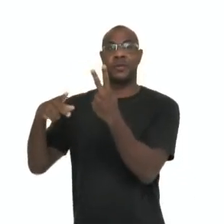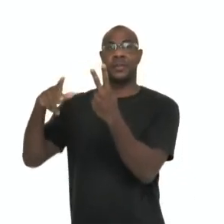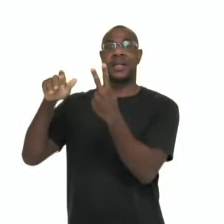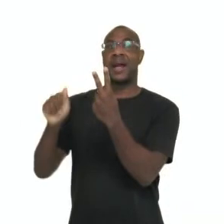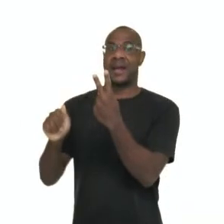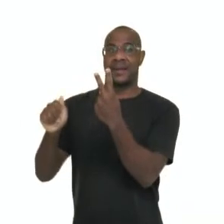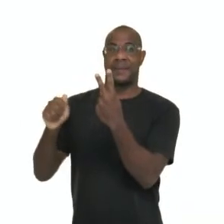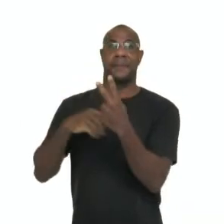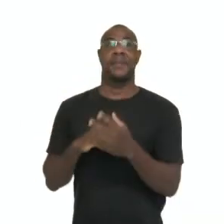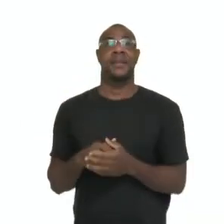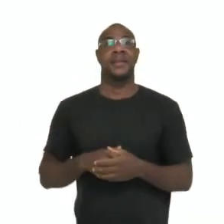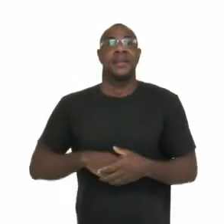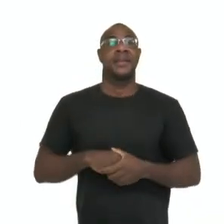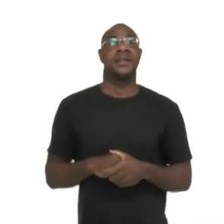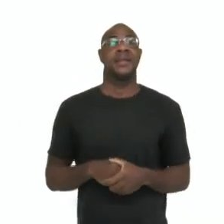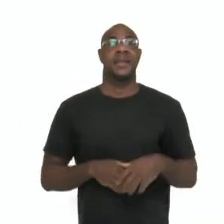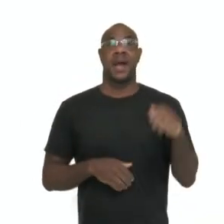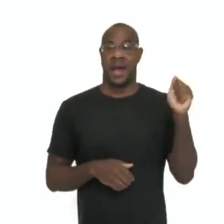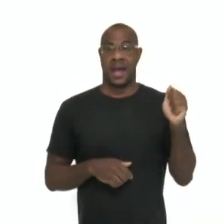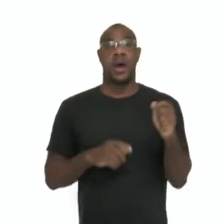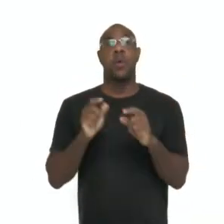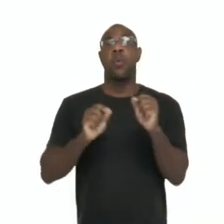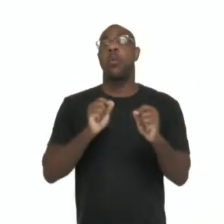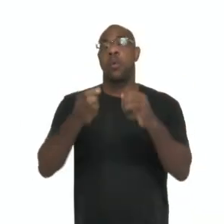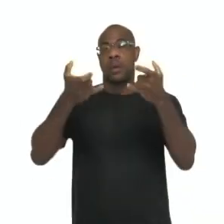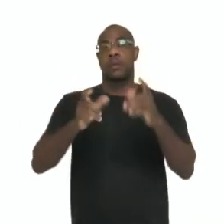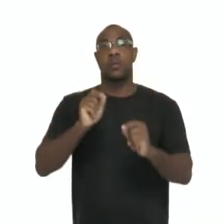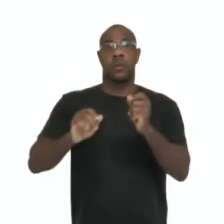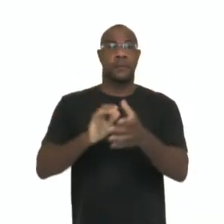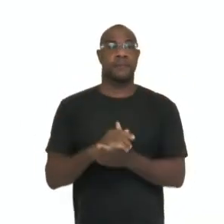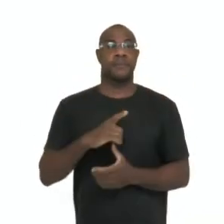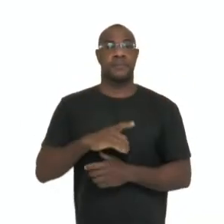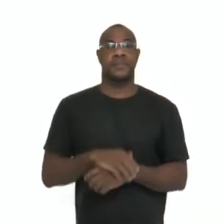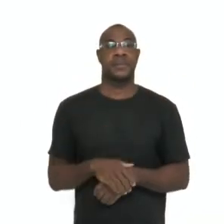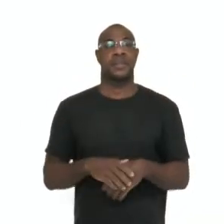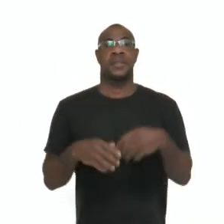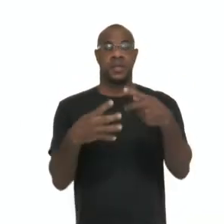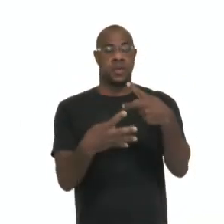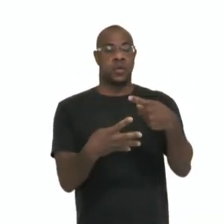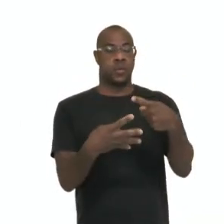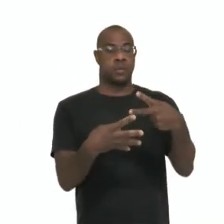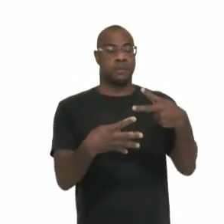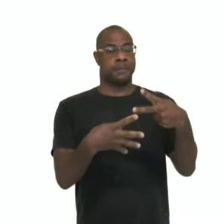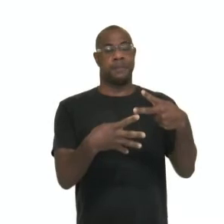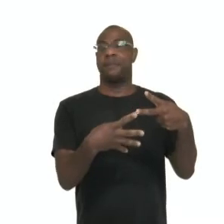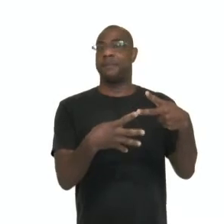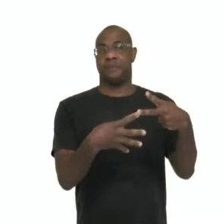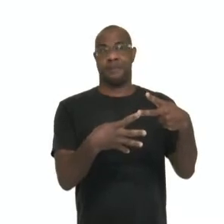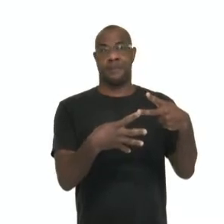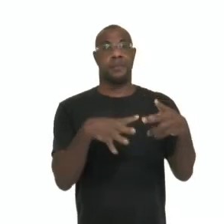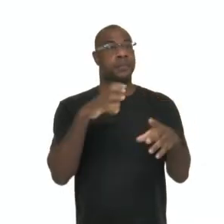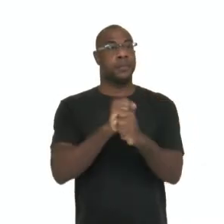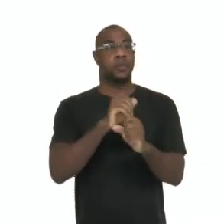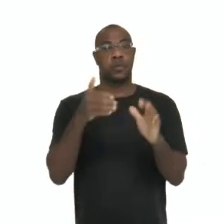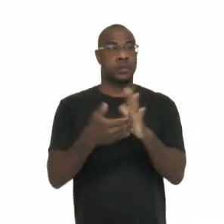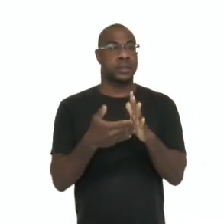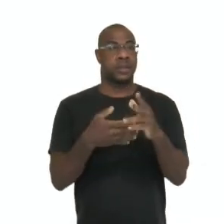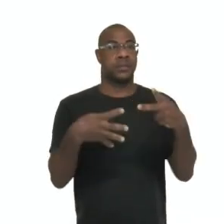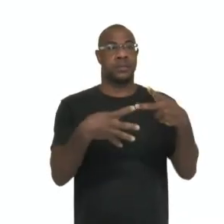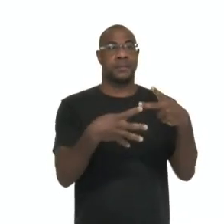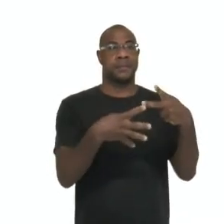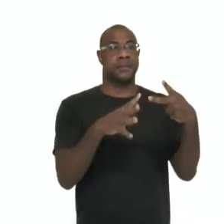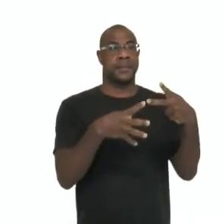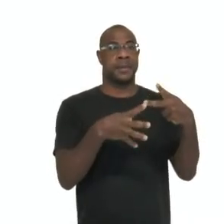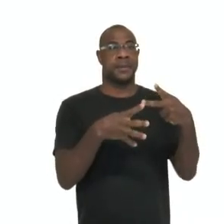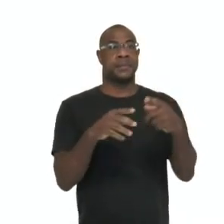nessa primeira parte, eu vou colocar o meu 4, que é o total de letras, no meu numerador,